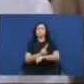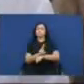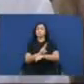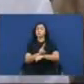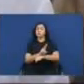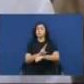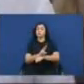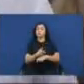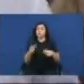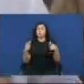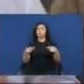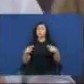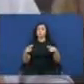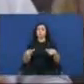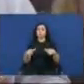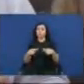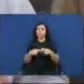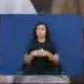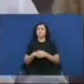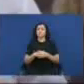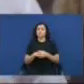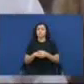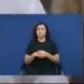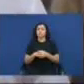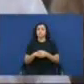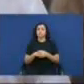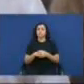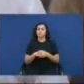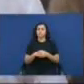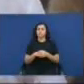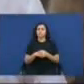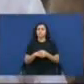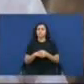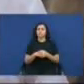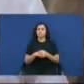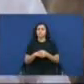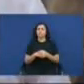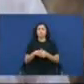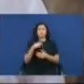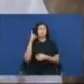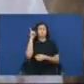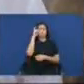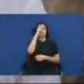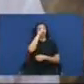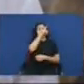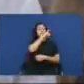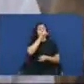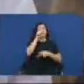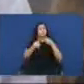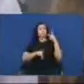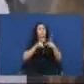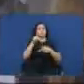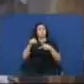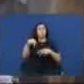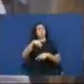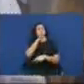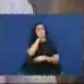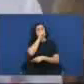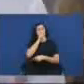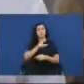centro acima, que tem sido um fator bastante dificultoso para a população na cidade de